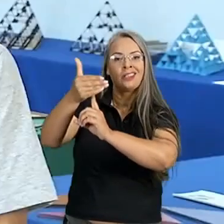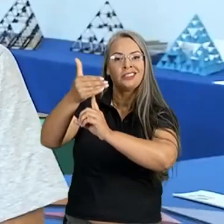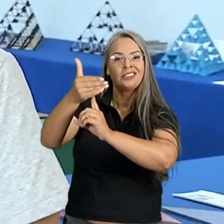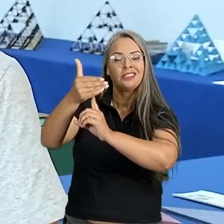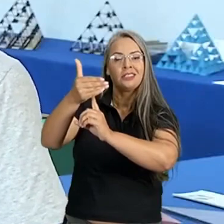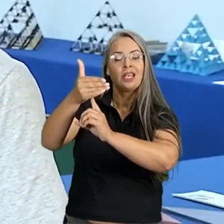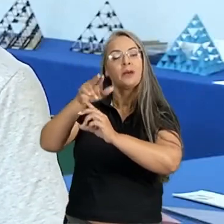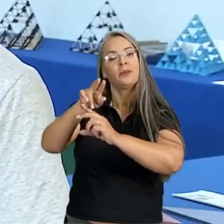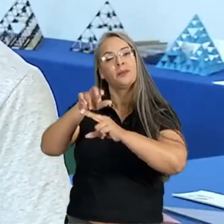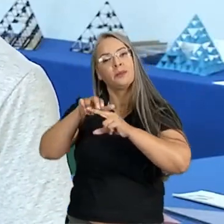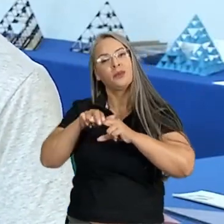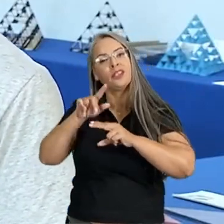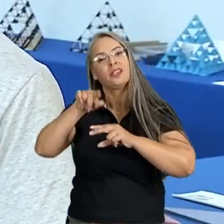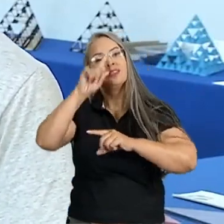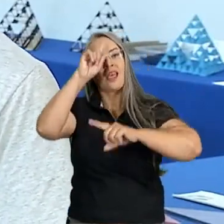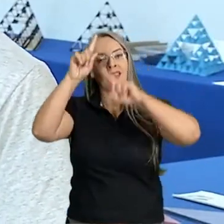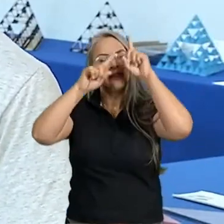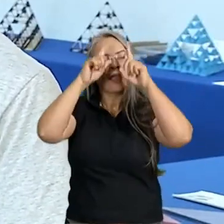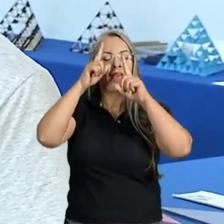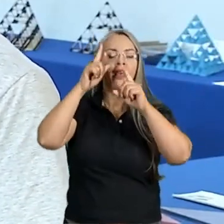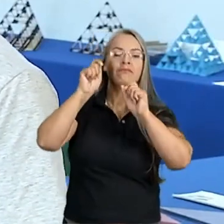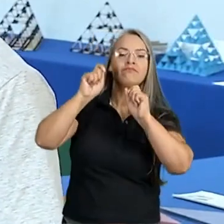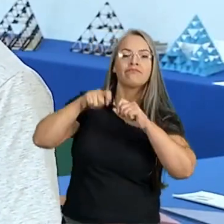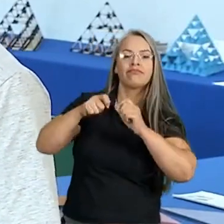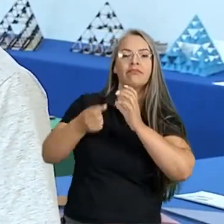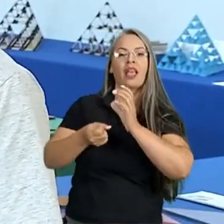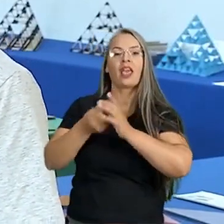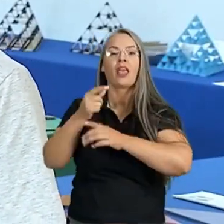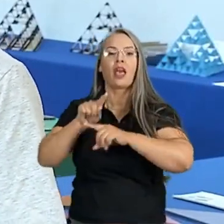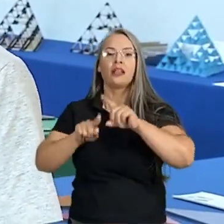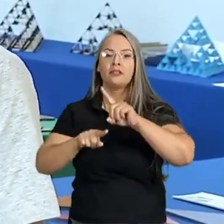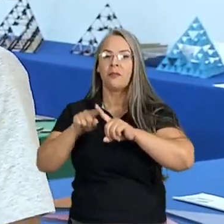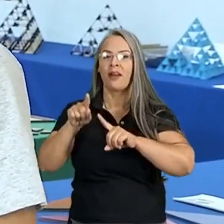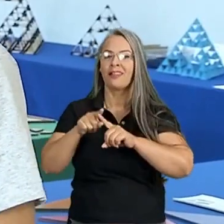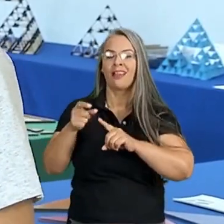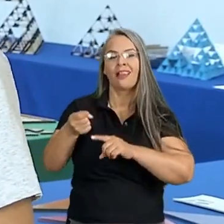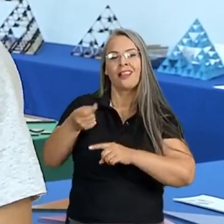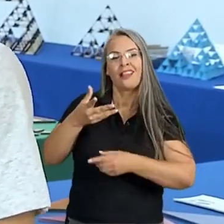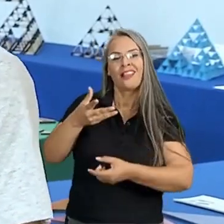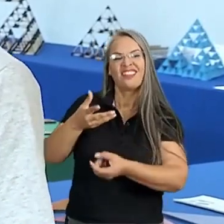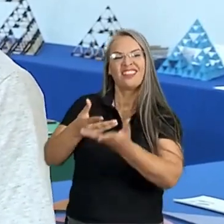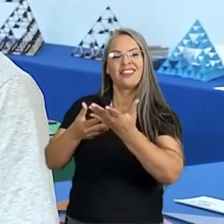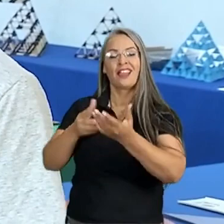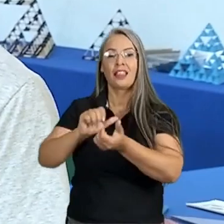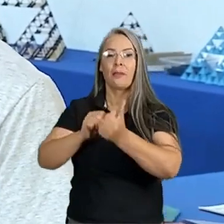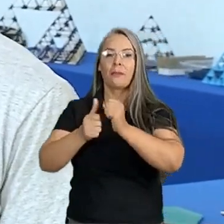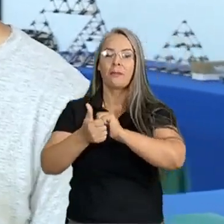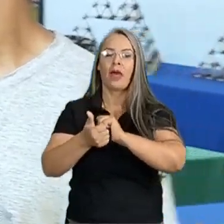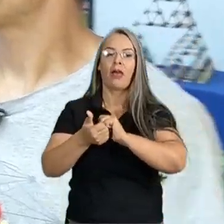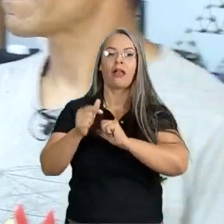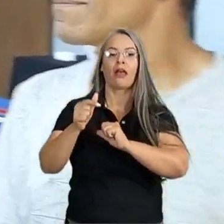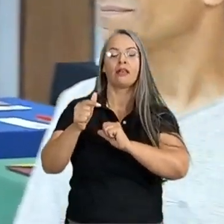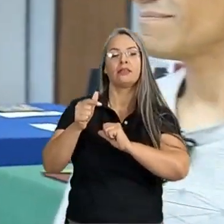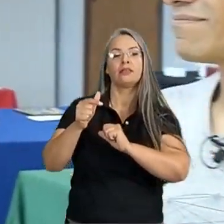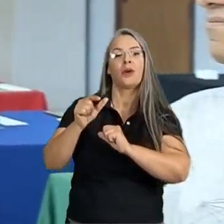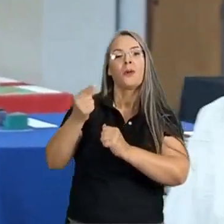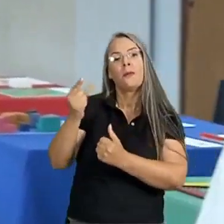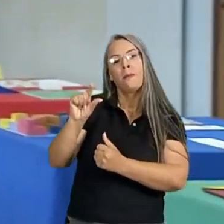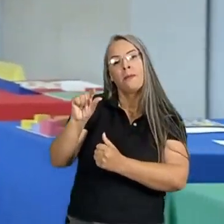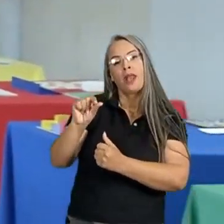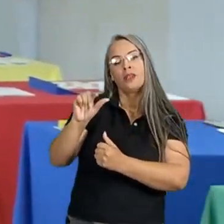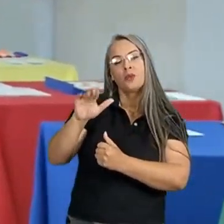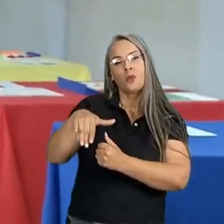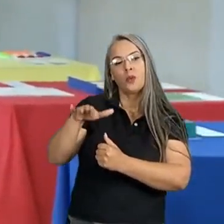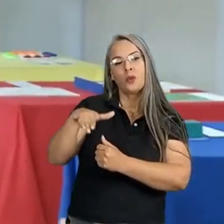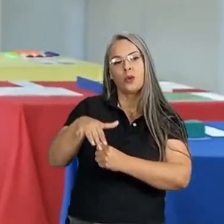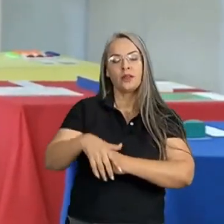ideias desse governo nas suas próprias ideias e produzir nossos problemas materiais tá de forma mais ou menos barata parece que há